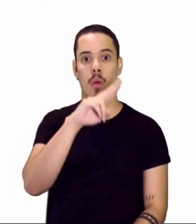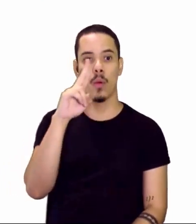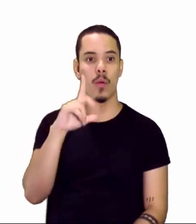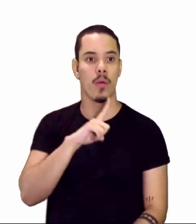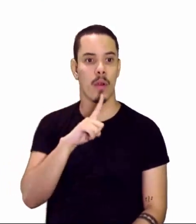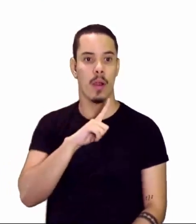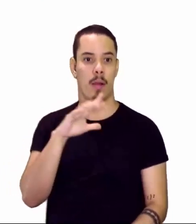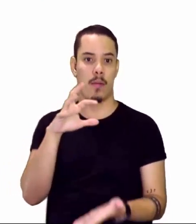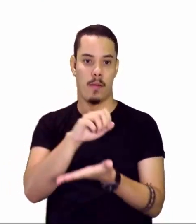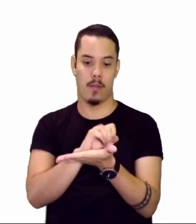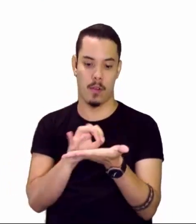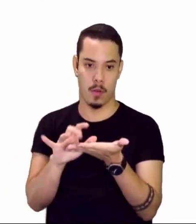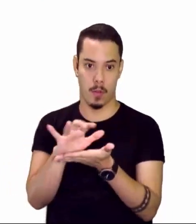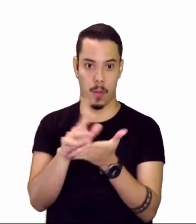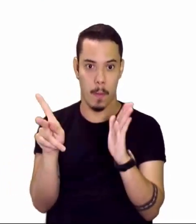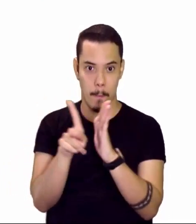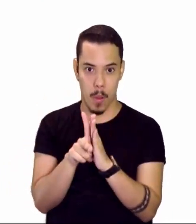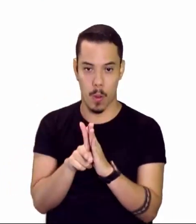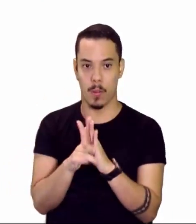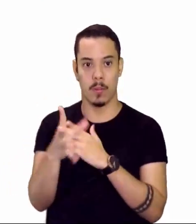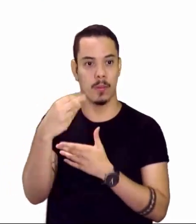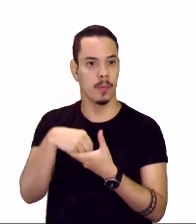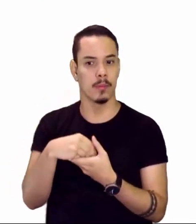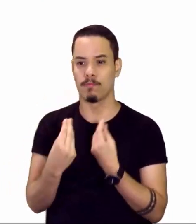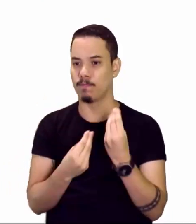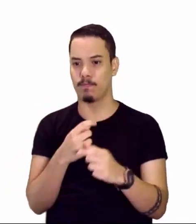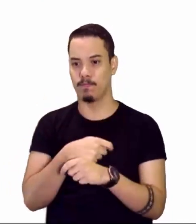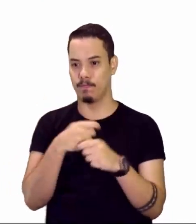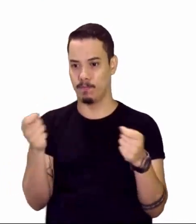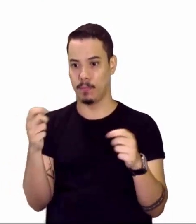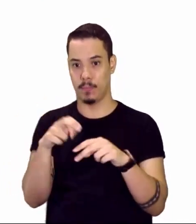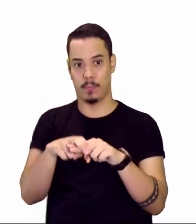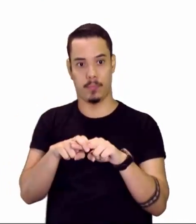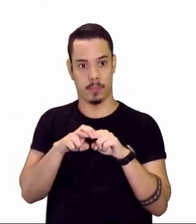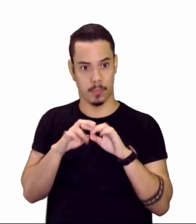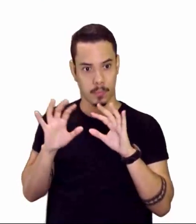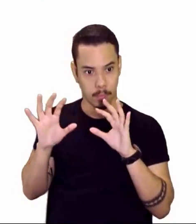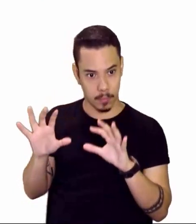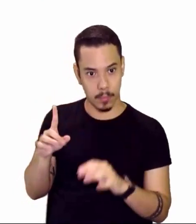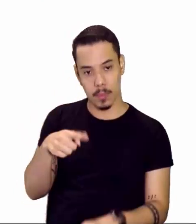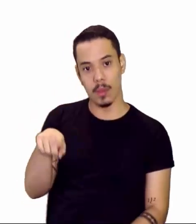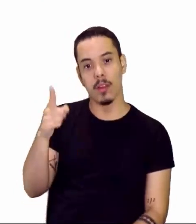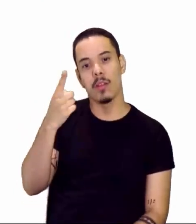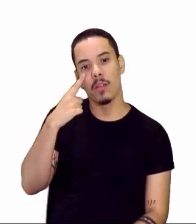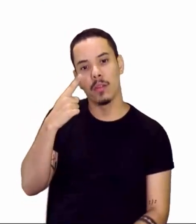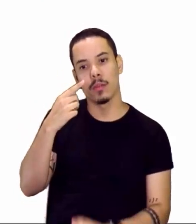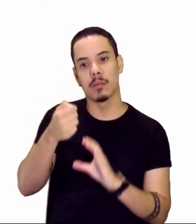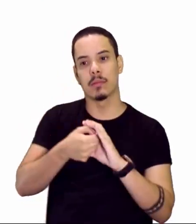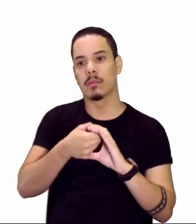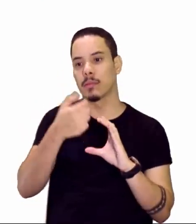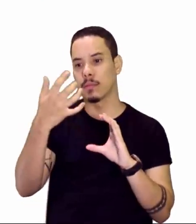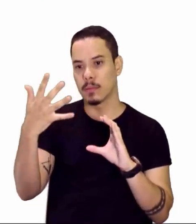forma geométrica das moléculas. E aí, já que você viu as características de cada